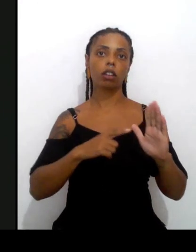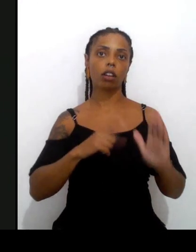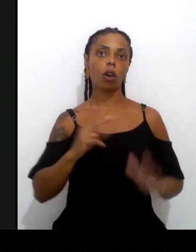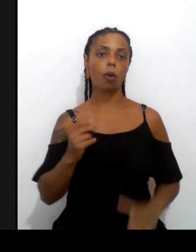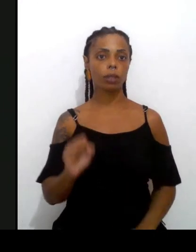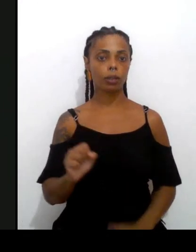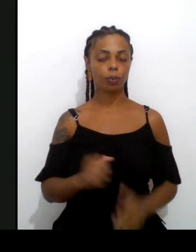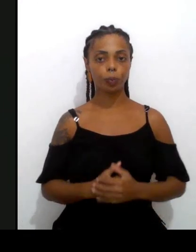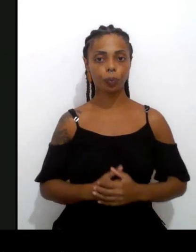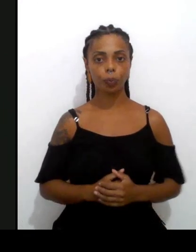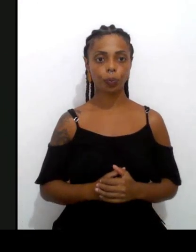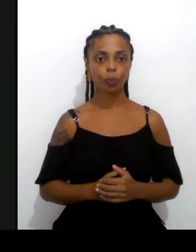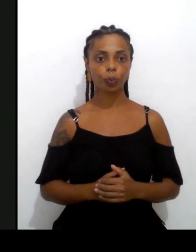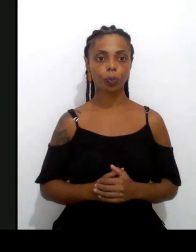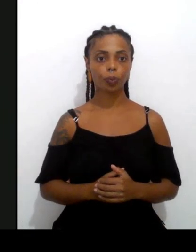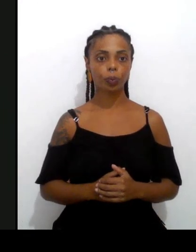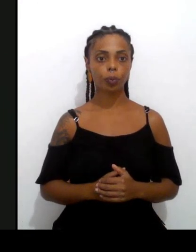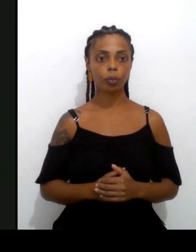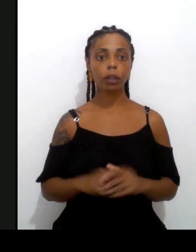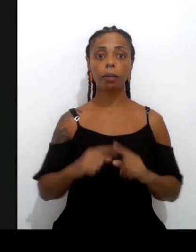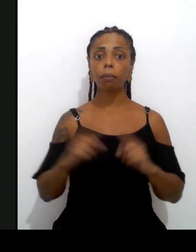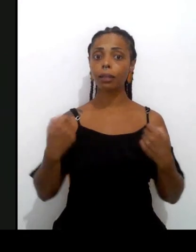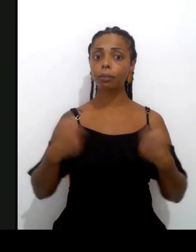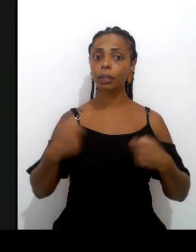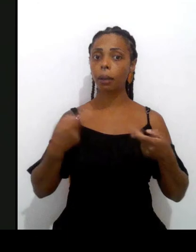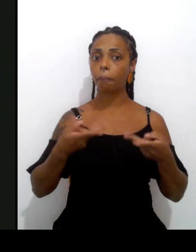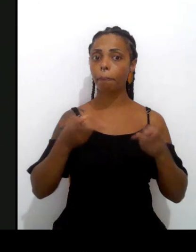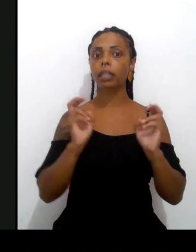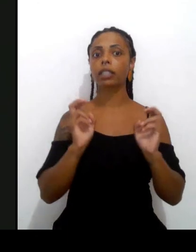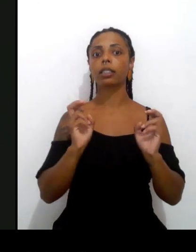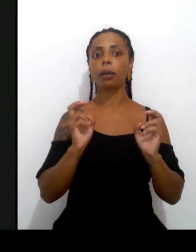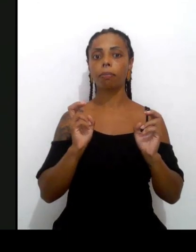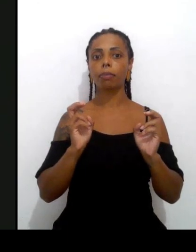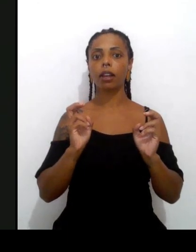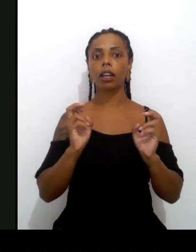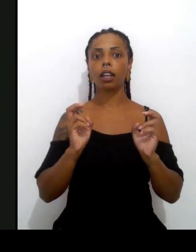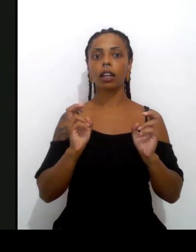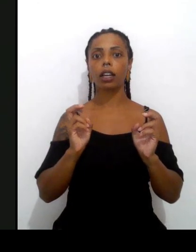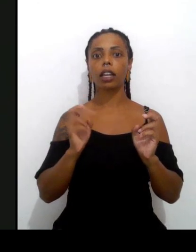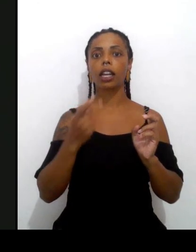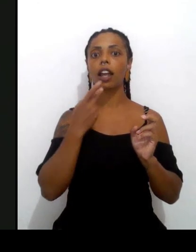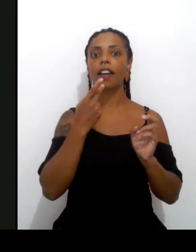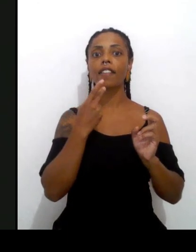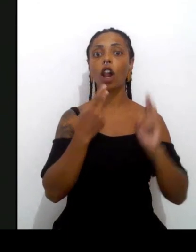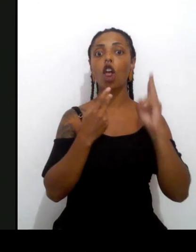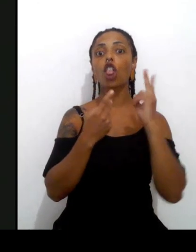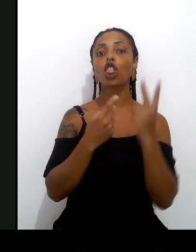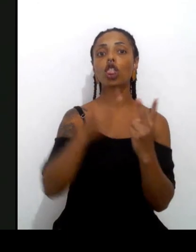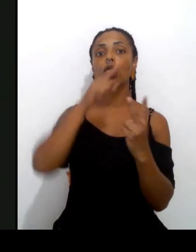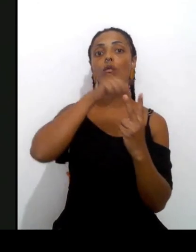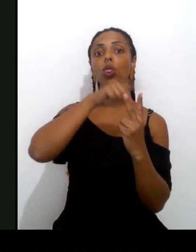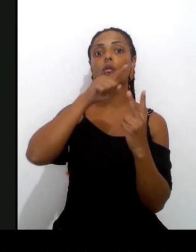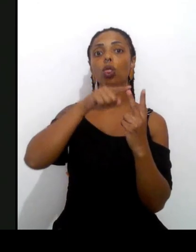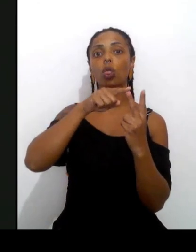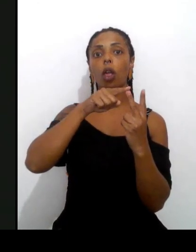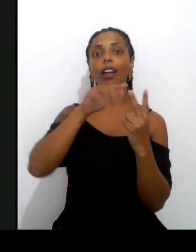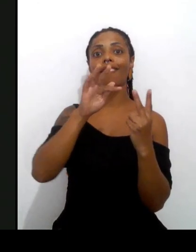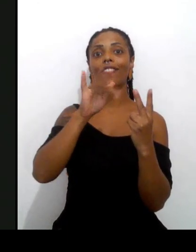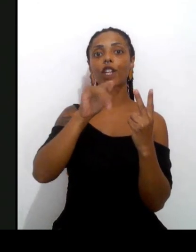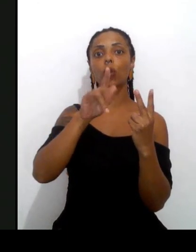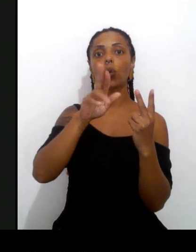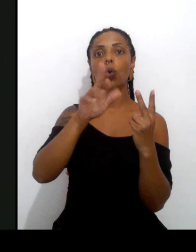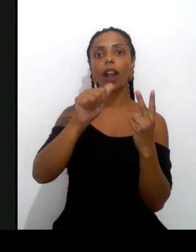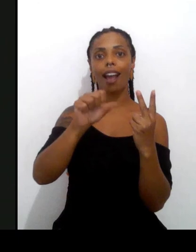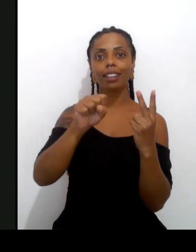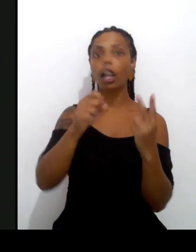mas temos que perceber que ele chama de duas figuras ele não diz dois